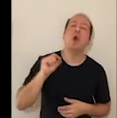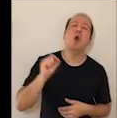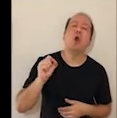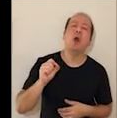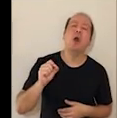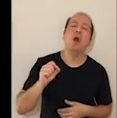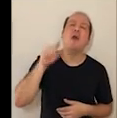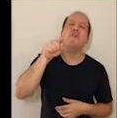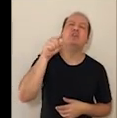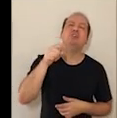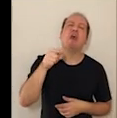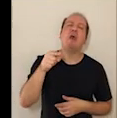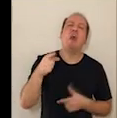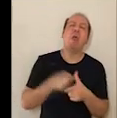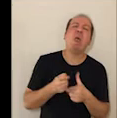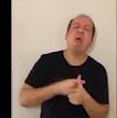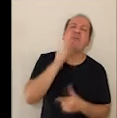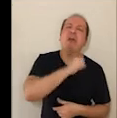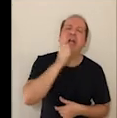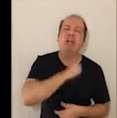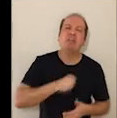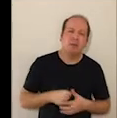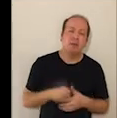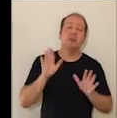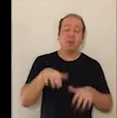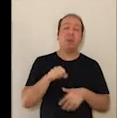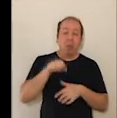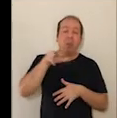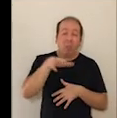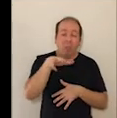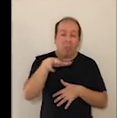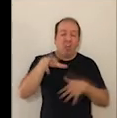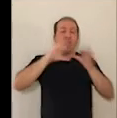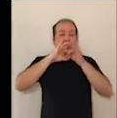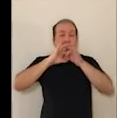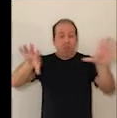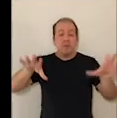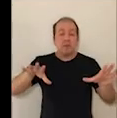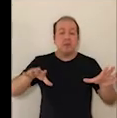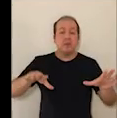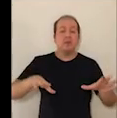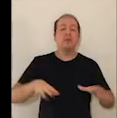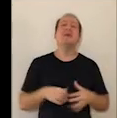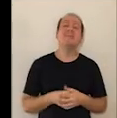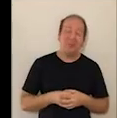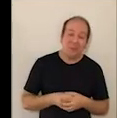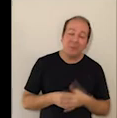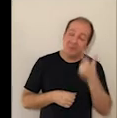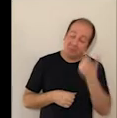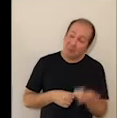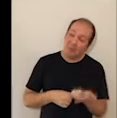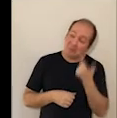Então, seu trambiqueiro, seu velhaco, já esticou a canela? Estou livre do senhor! Viu